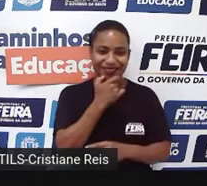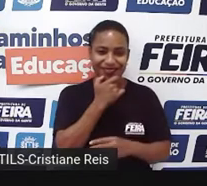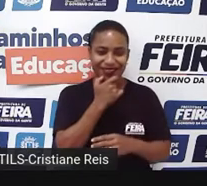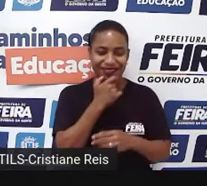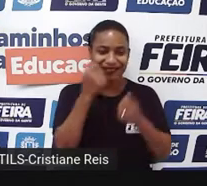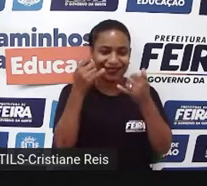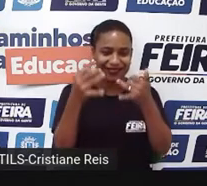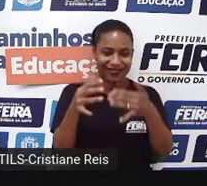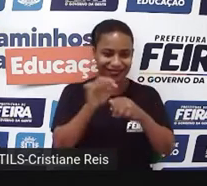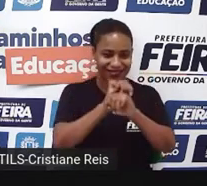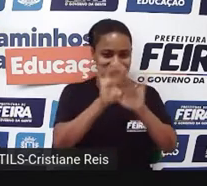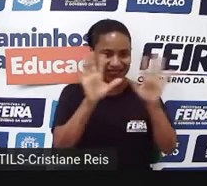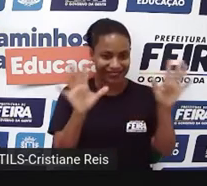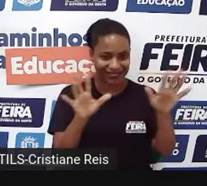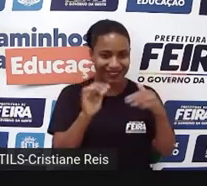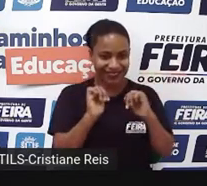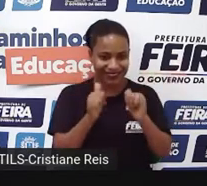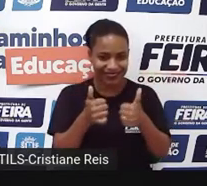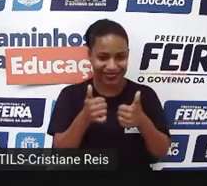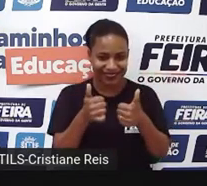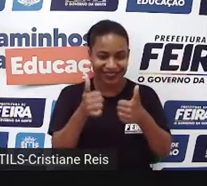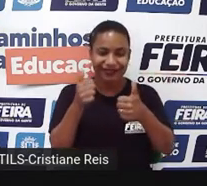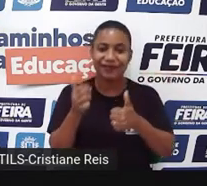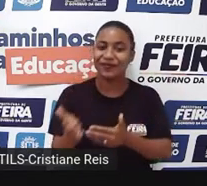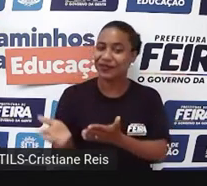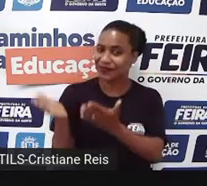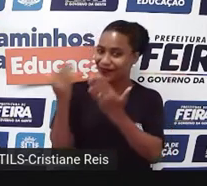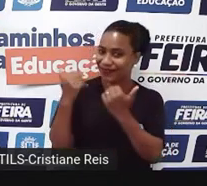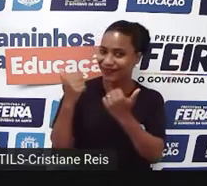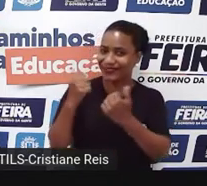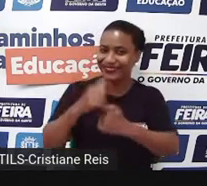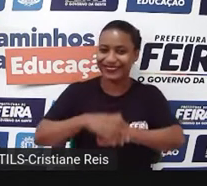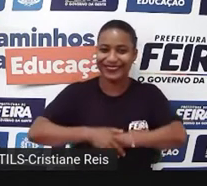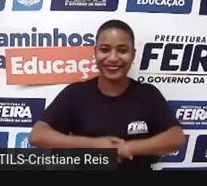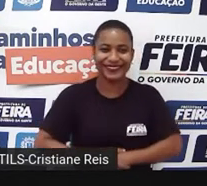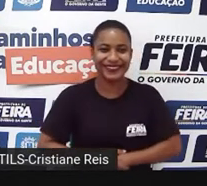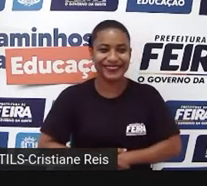Ok? Let's go together. Vamos juntos?